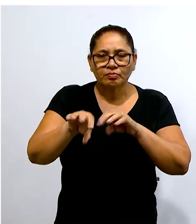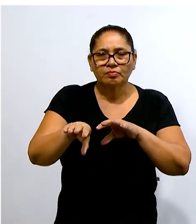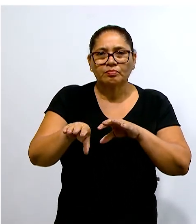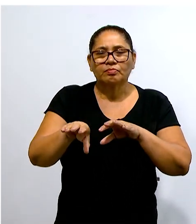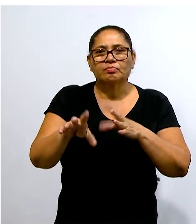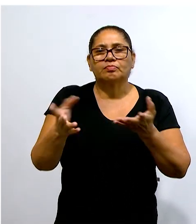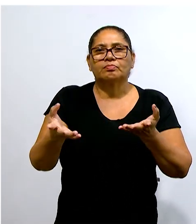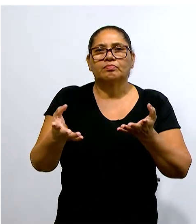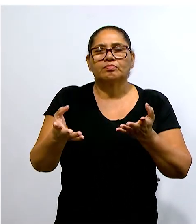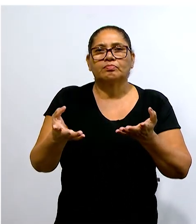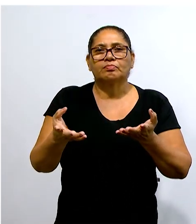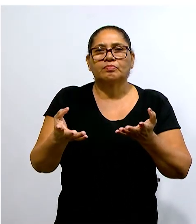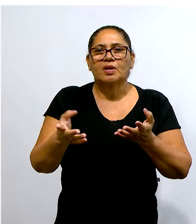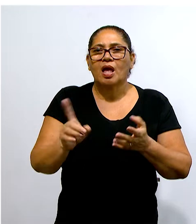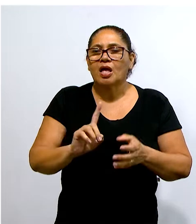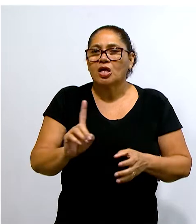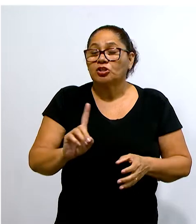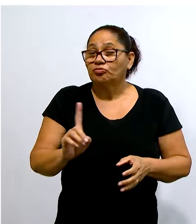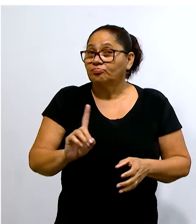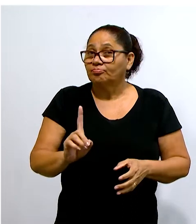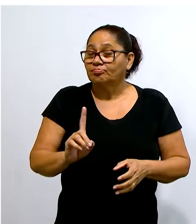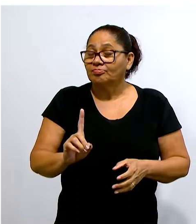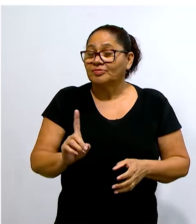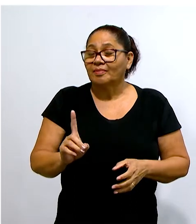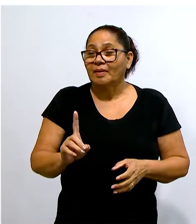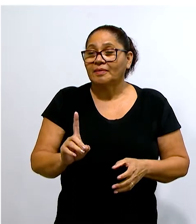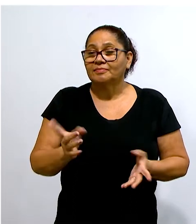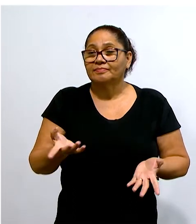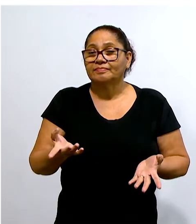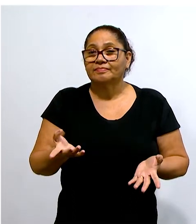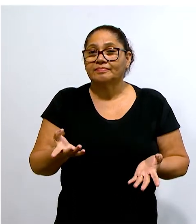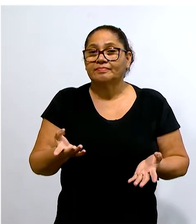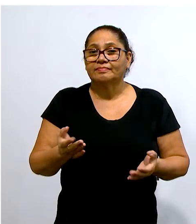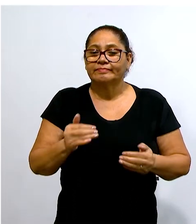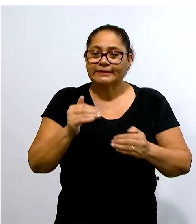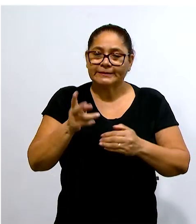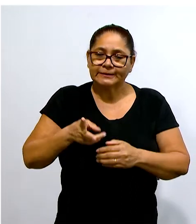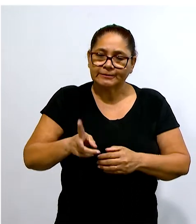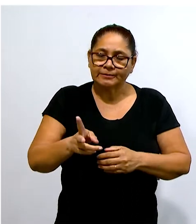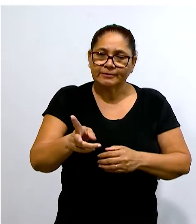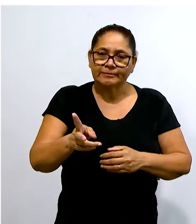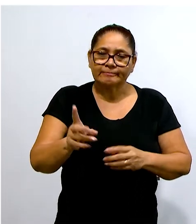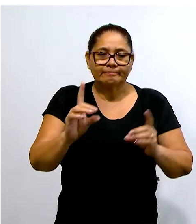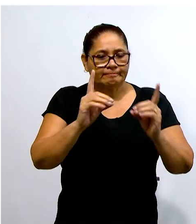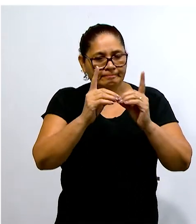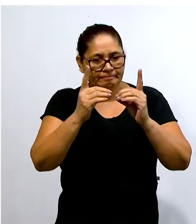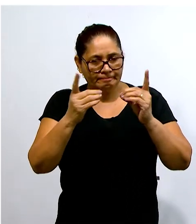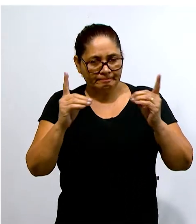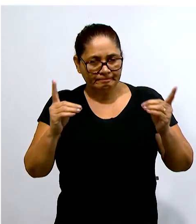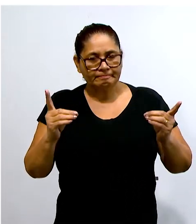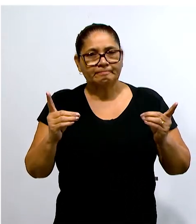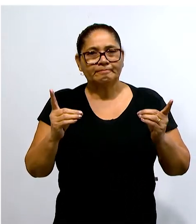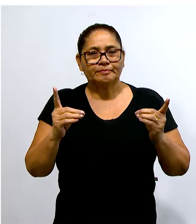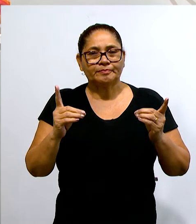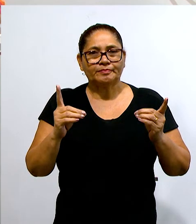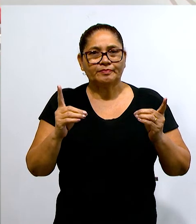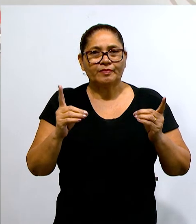ensino-aprendizagem. Jamais eles devem se sobrepor às sequências didáticas. Então, nessas sequências